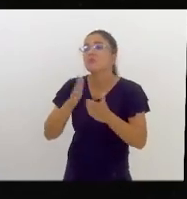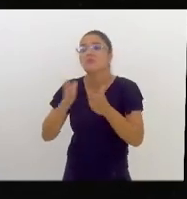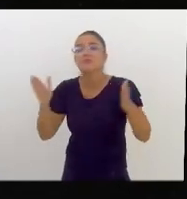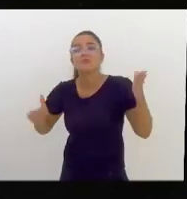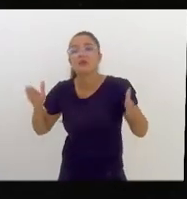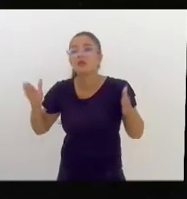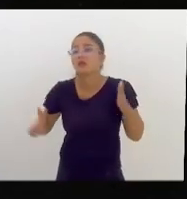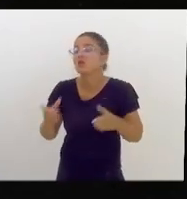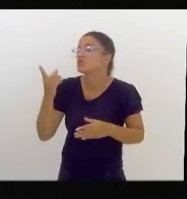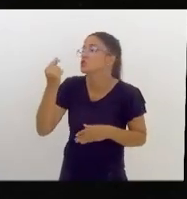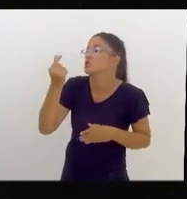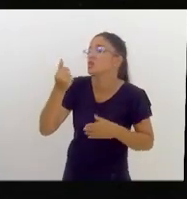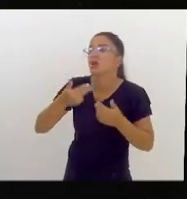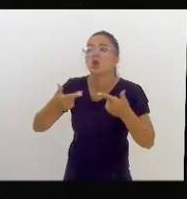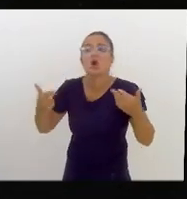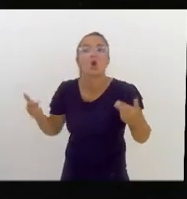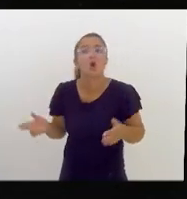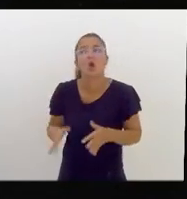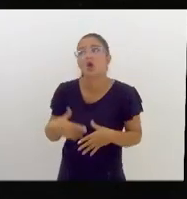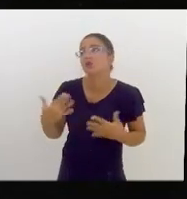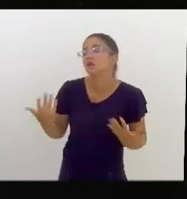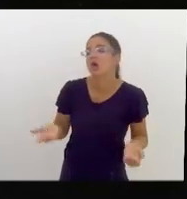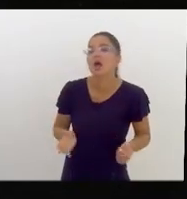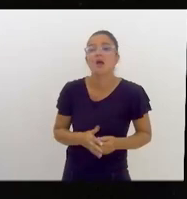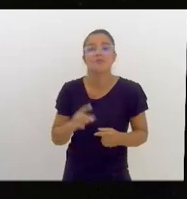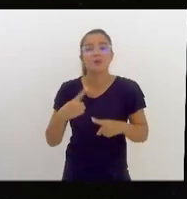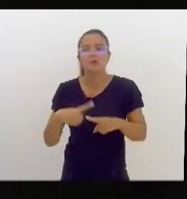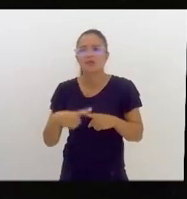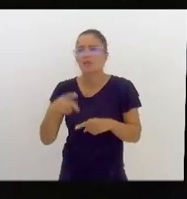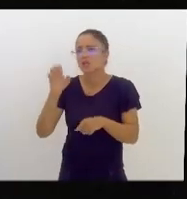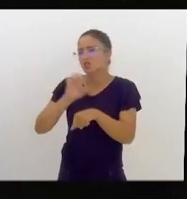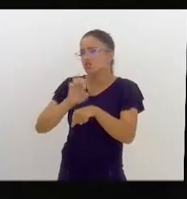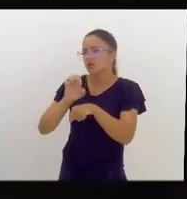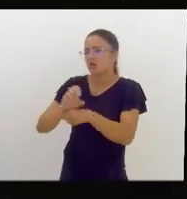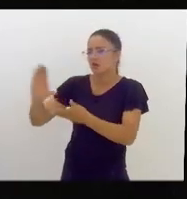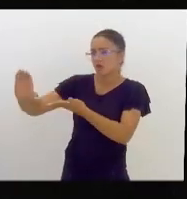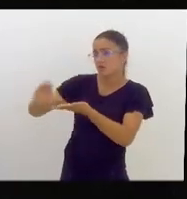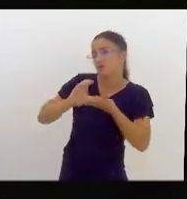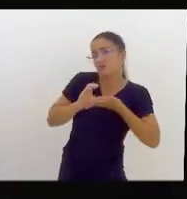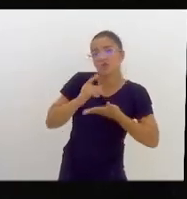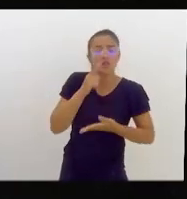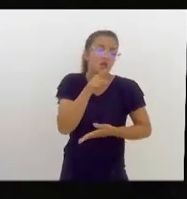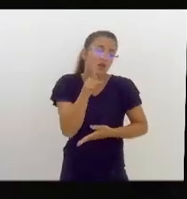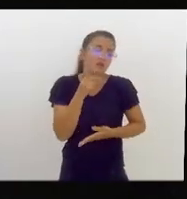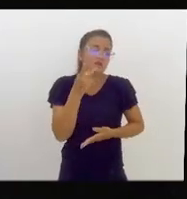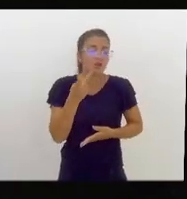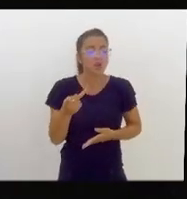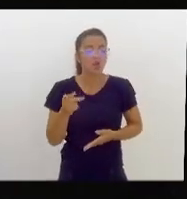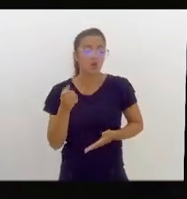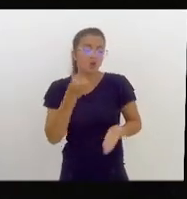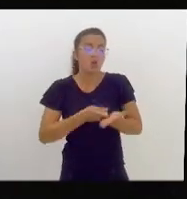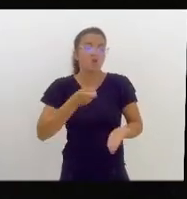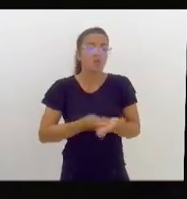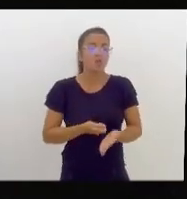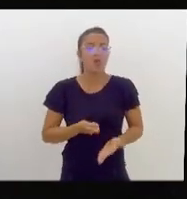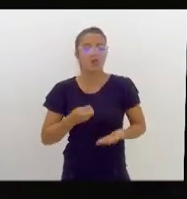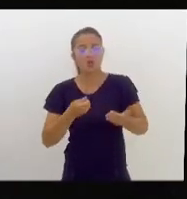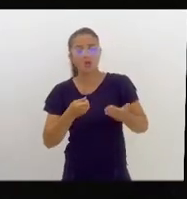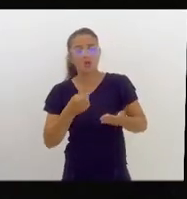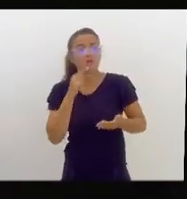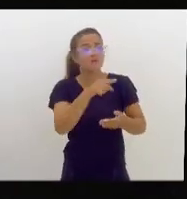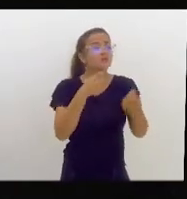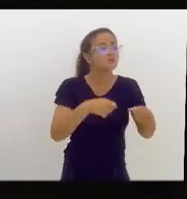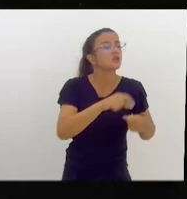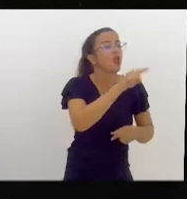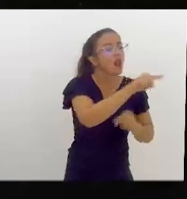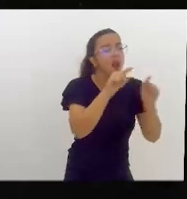Eu ouvi isso já, deputado Luiz Paulo, que quando o Estado repassou, ele não exigiu, como nós exigimos aqui na nossa CPI, que o dinheiro fosse